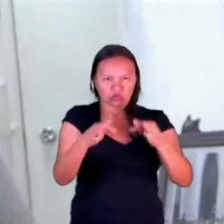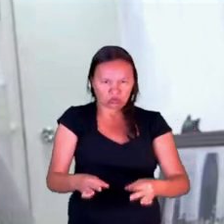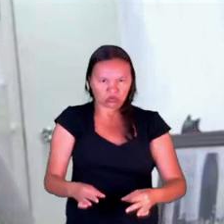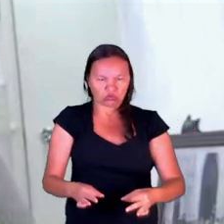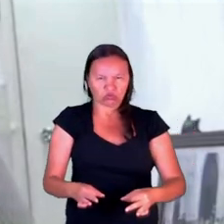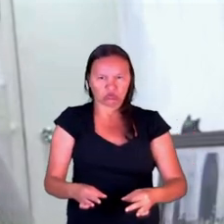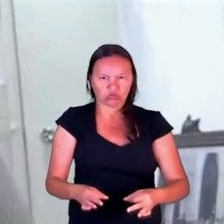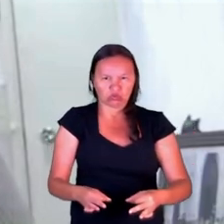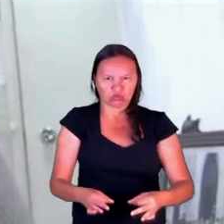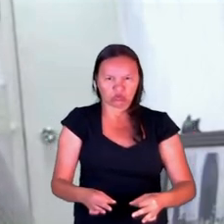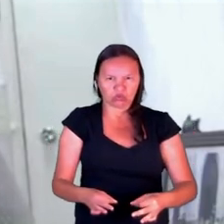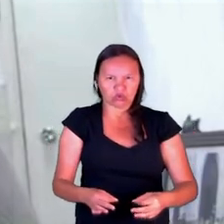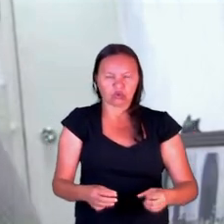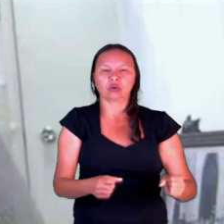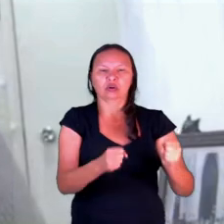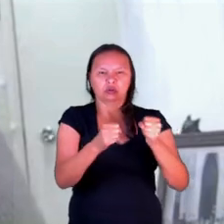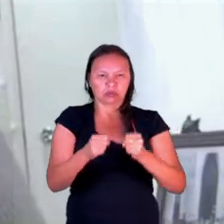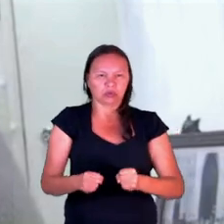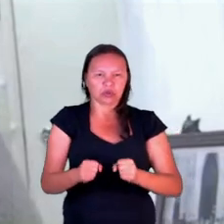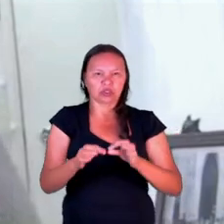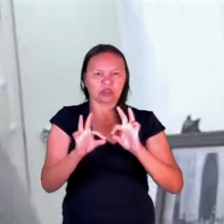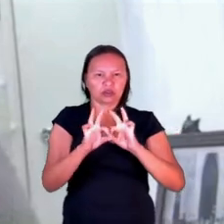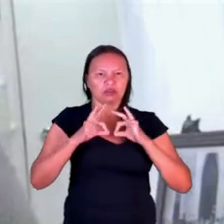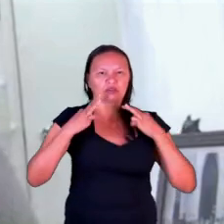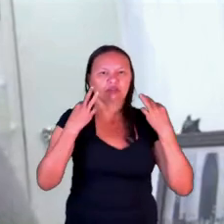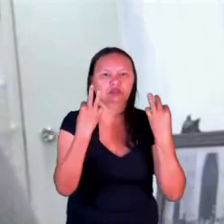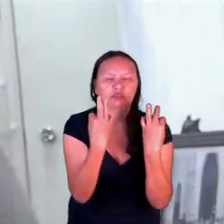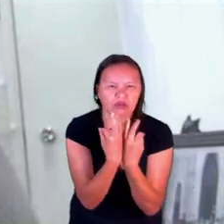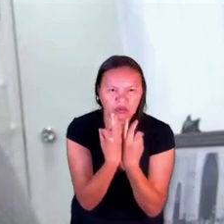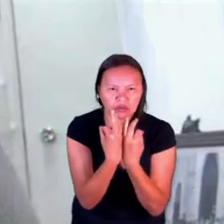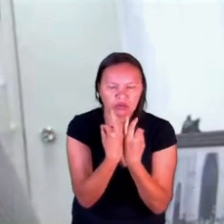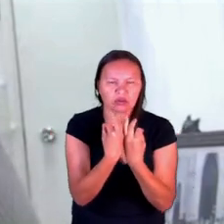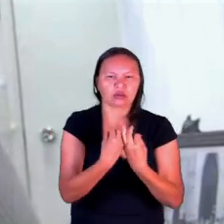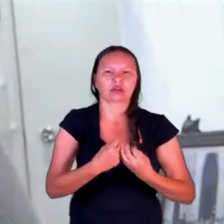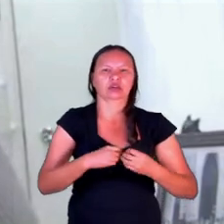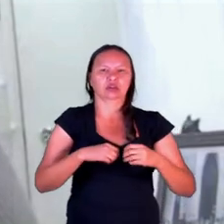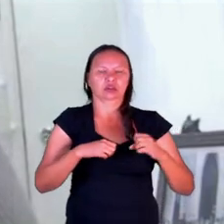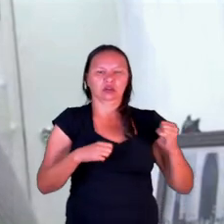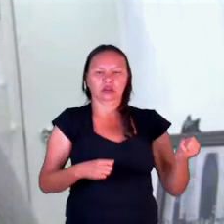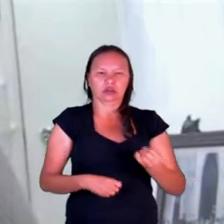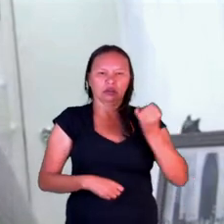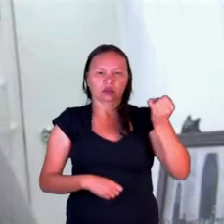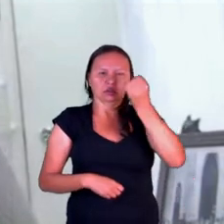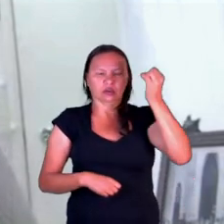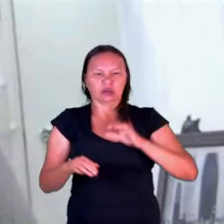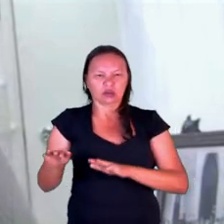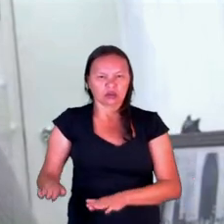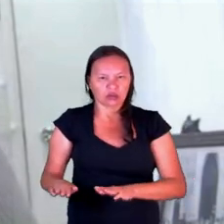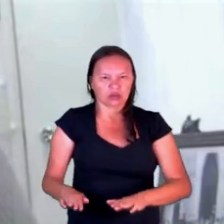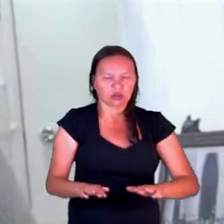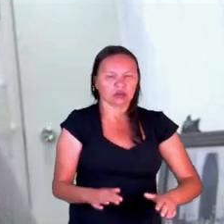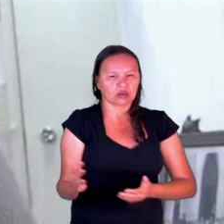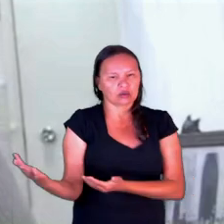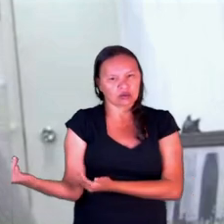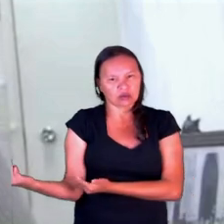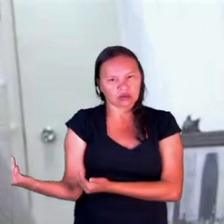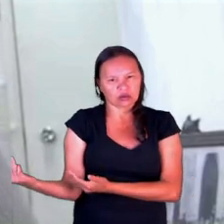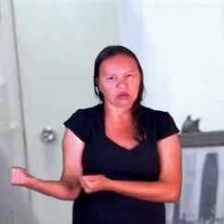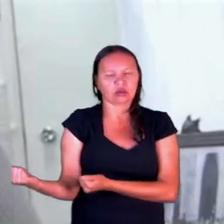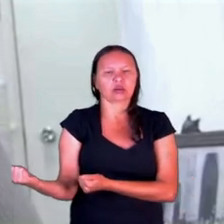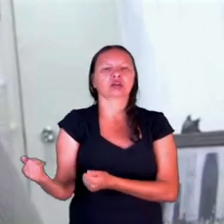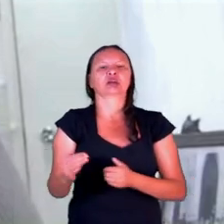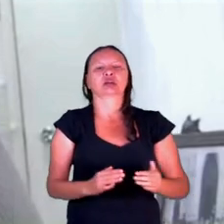destituição do Poder familiar que nessas hipóteses as crianças e adolescentes devem ser